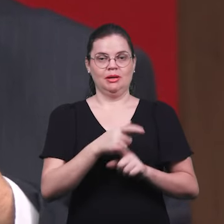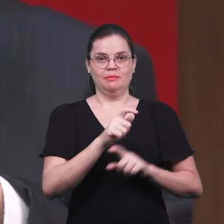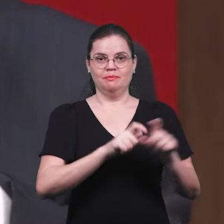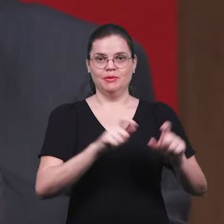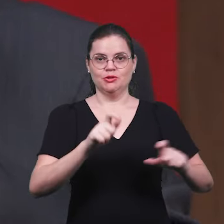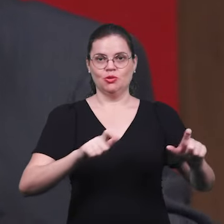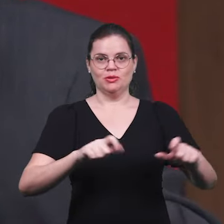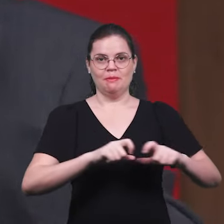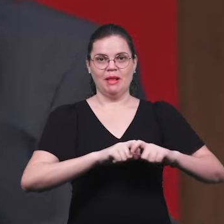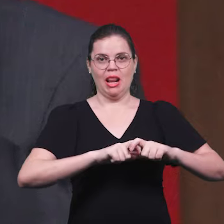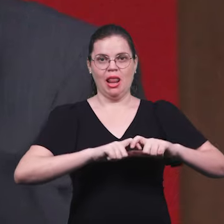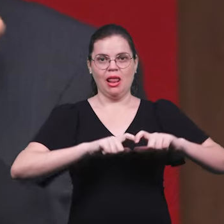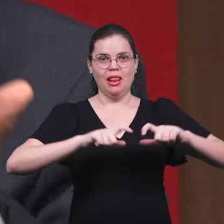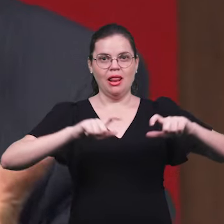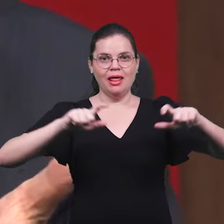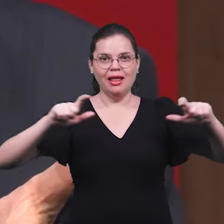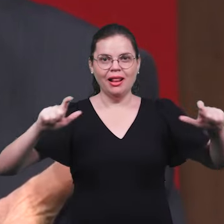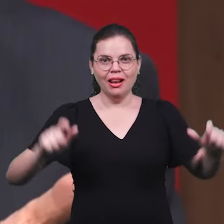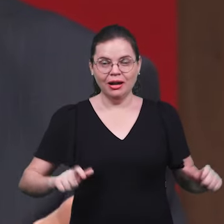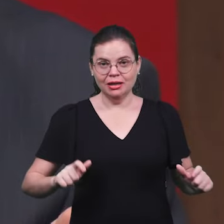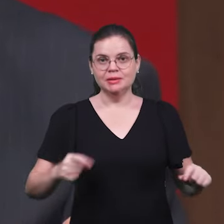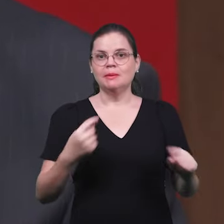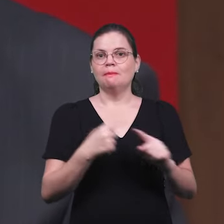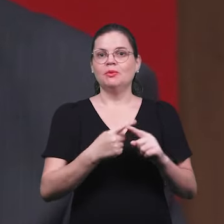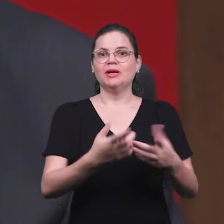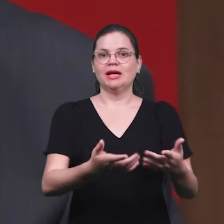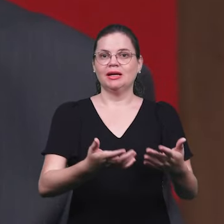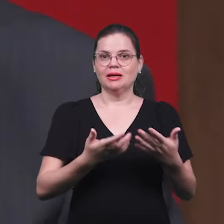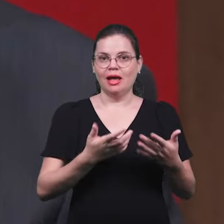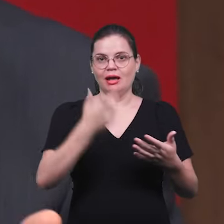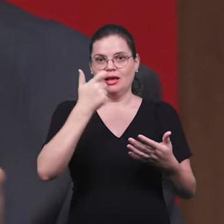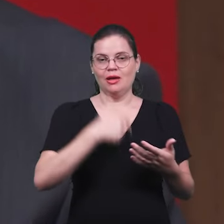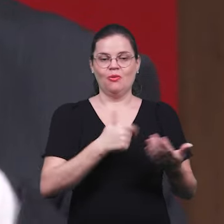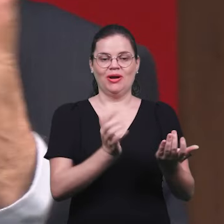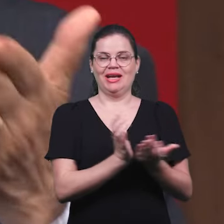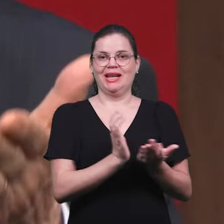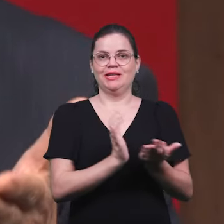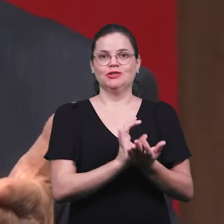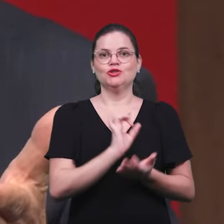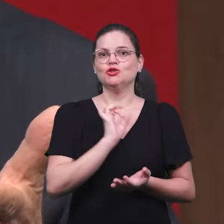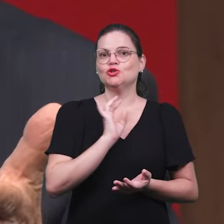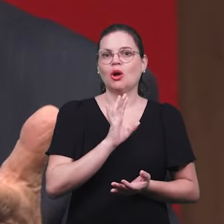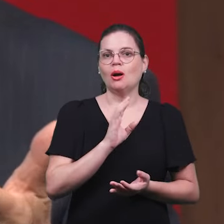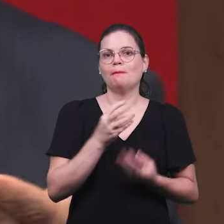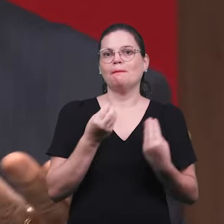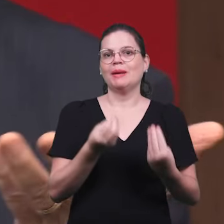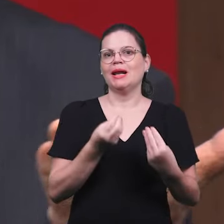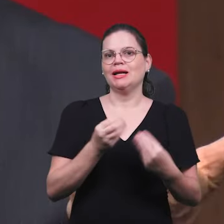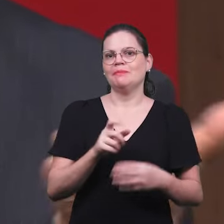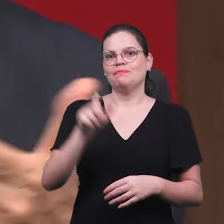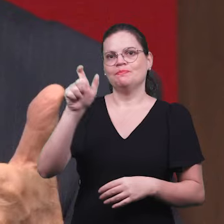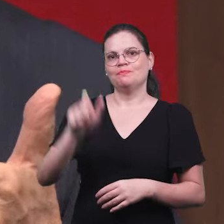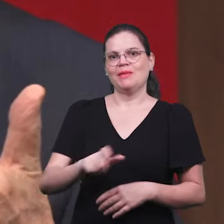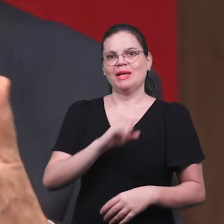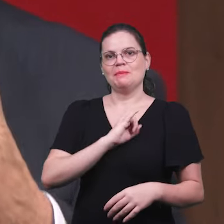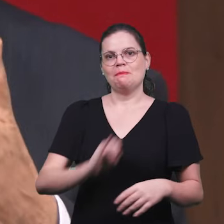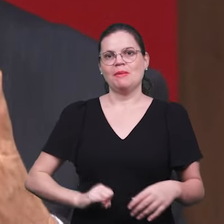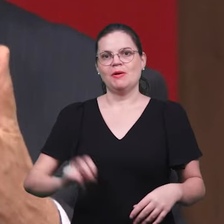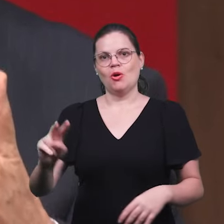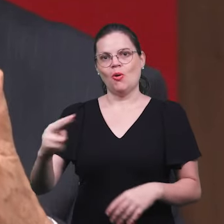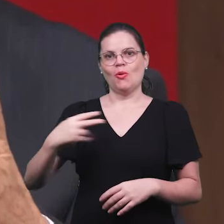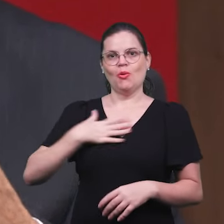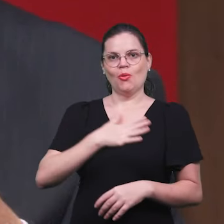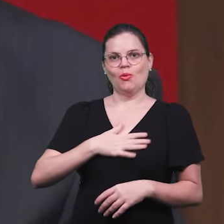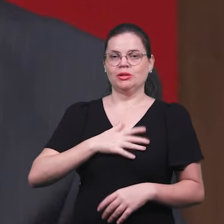pessoas que se tornaram cristãos por conveniência e não por fé, até aí os